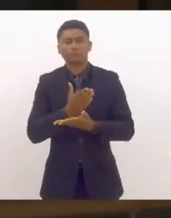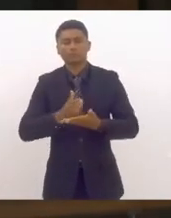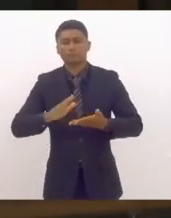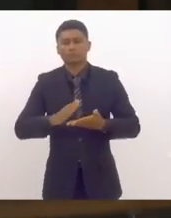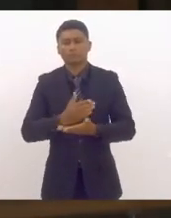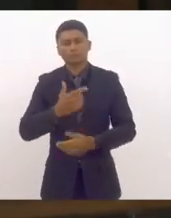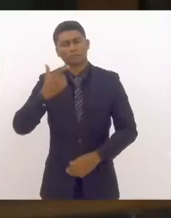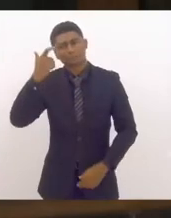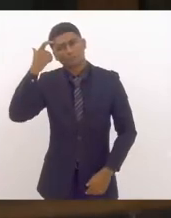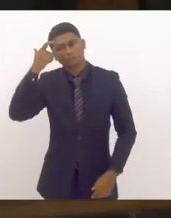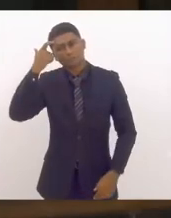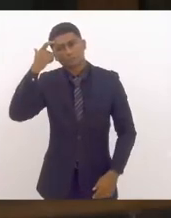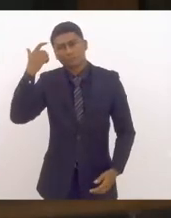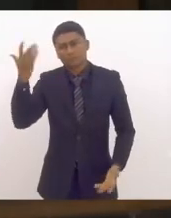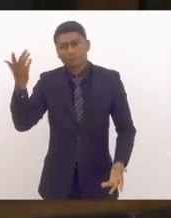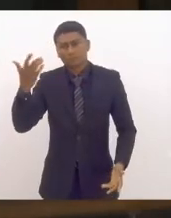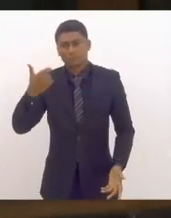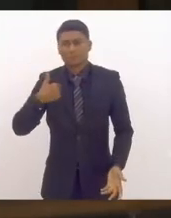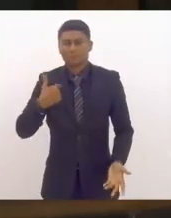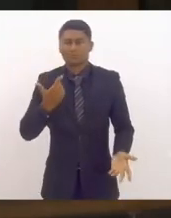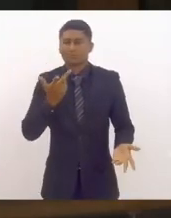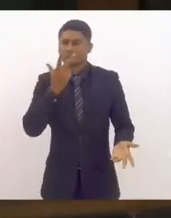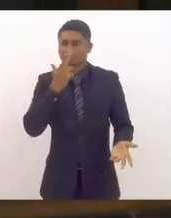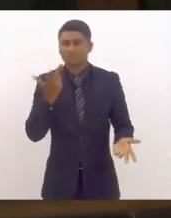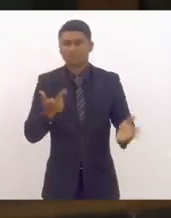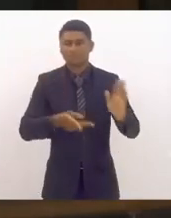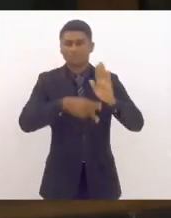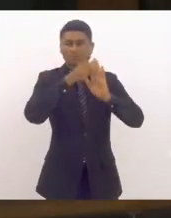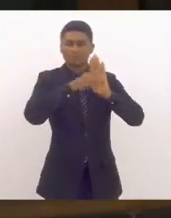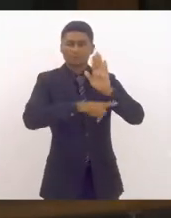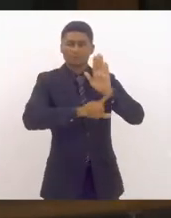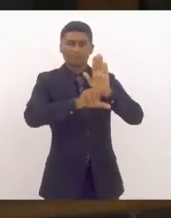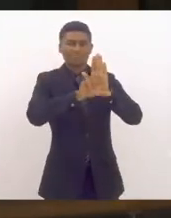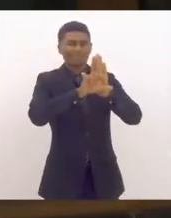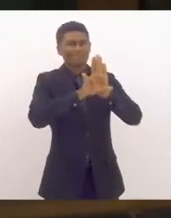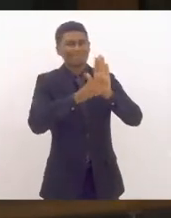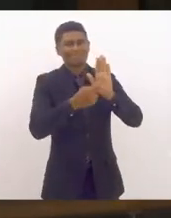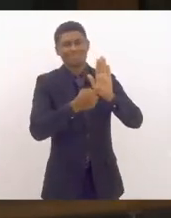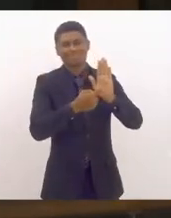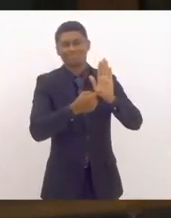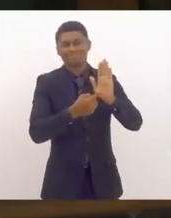vezes, posso parecer um PL muito